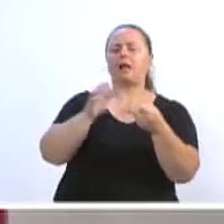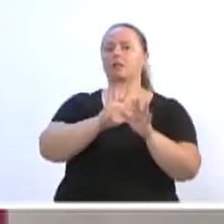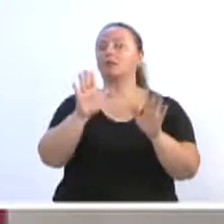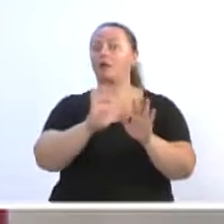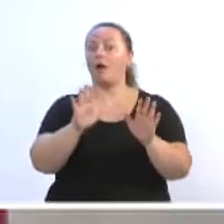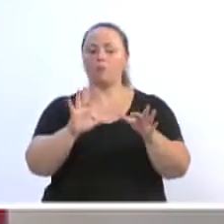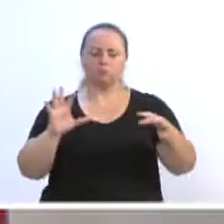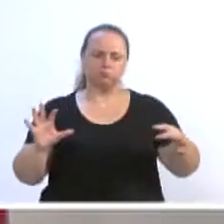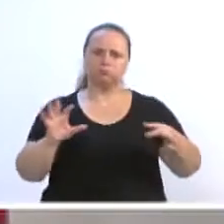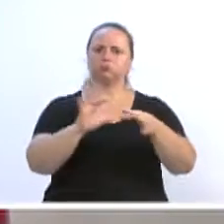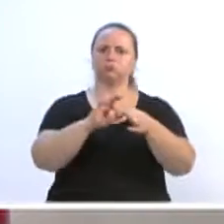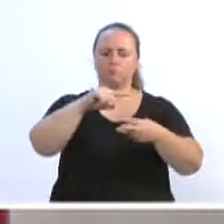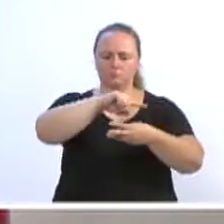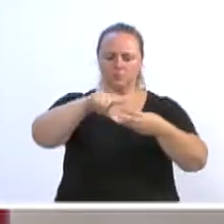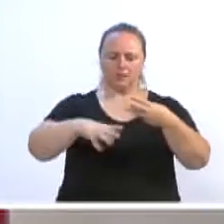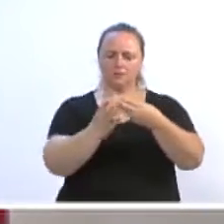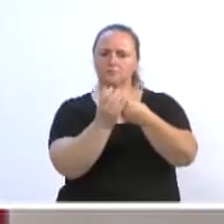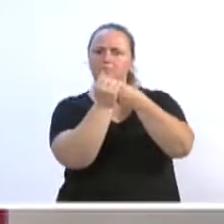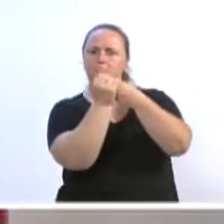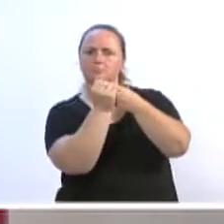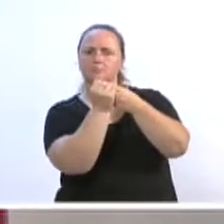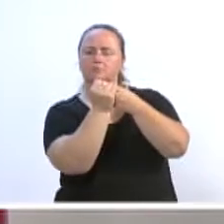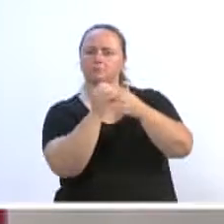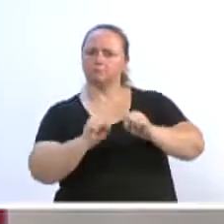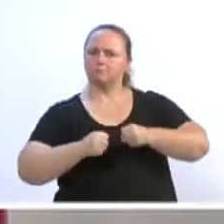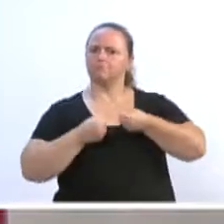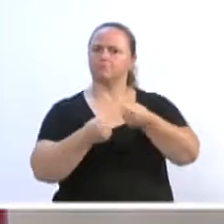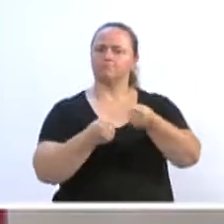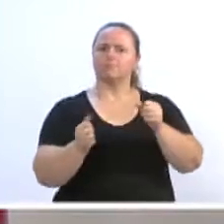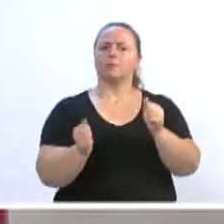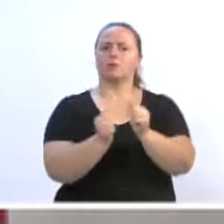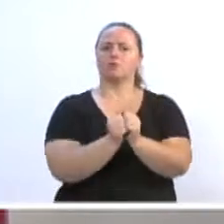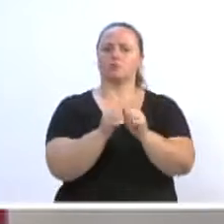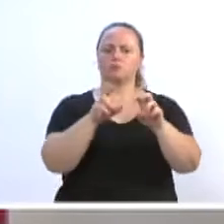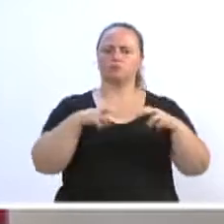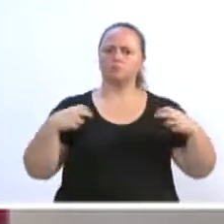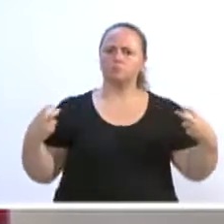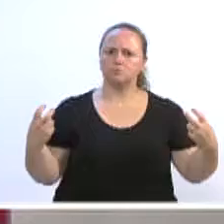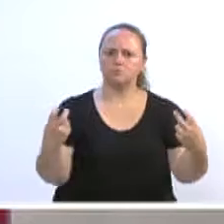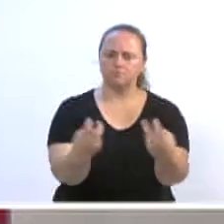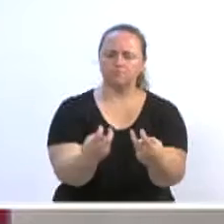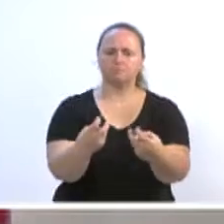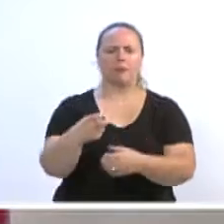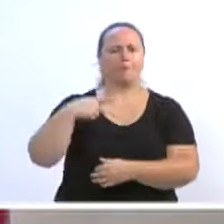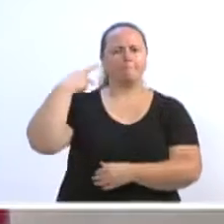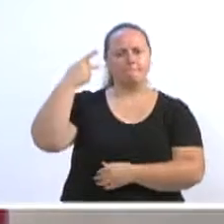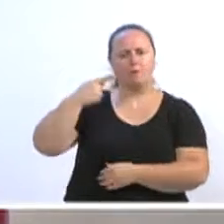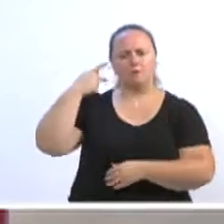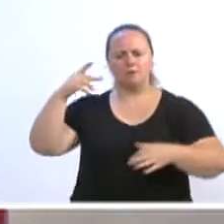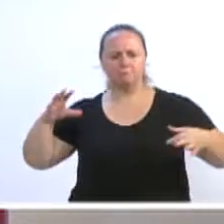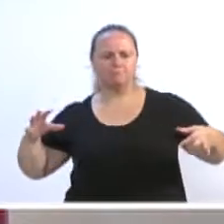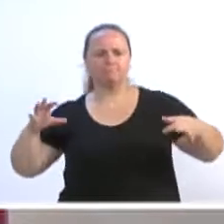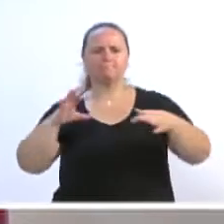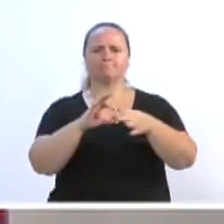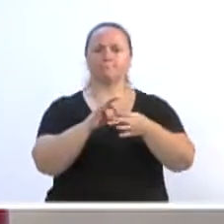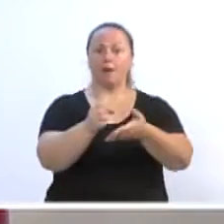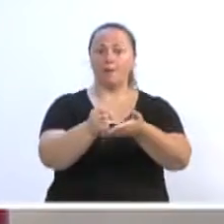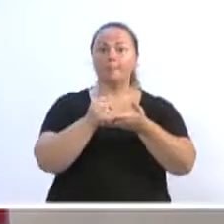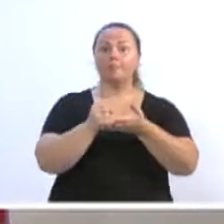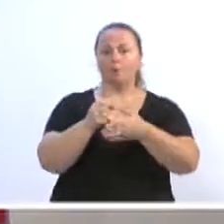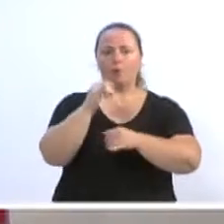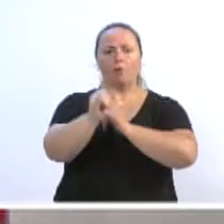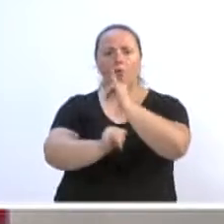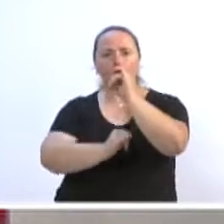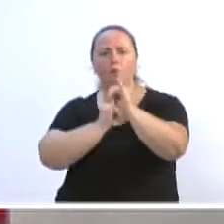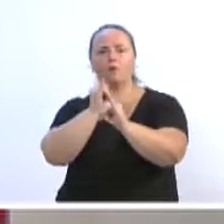resolver o problema porque eu preciso de mão de obra. Mas não. Todos sentaram e, numa política de convergência, com apoio inclusive internacional, de